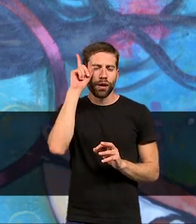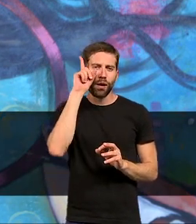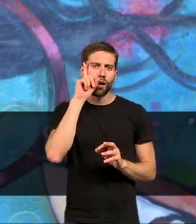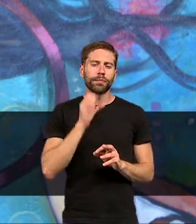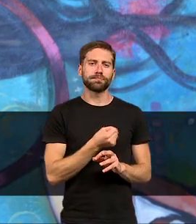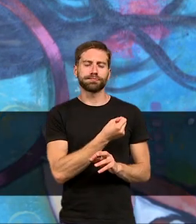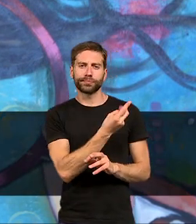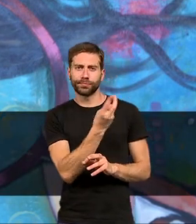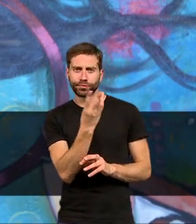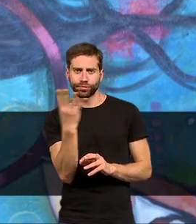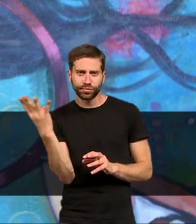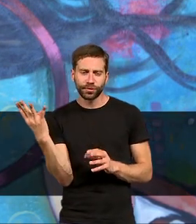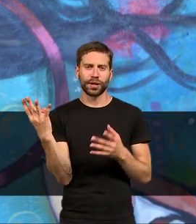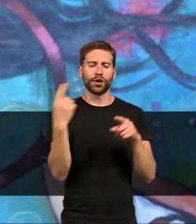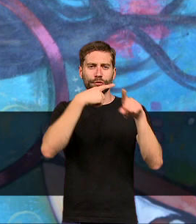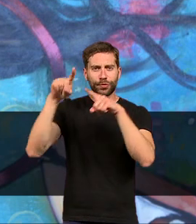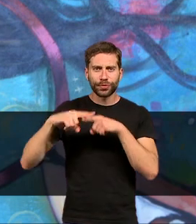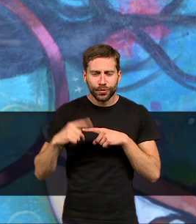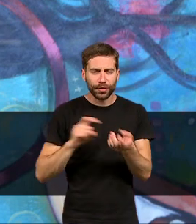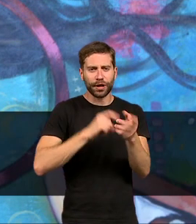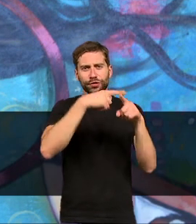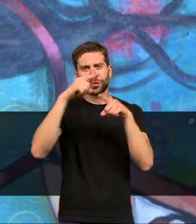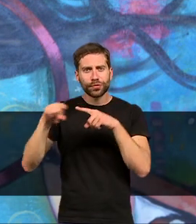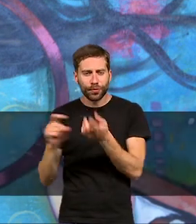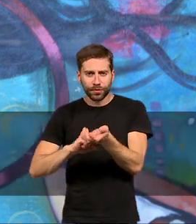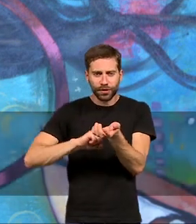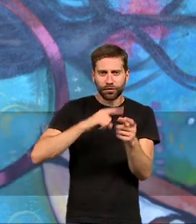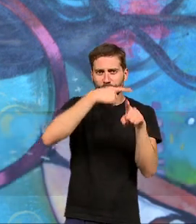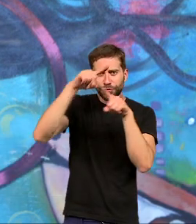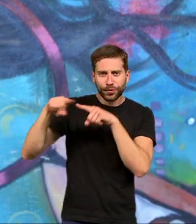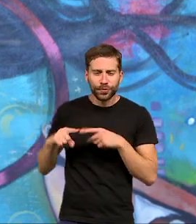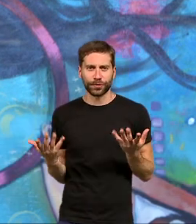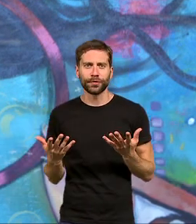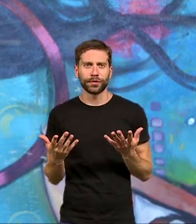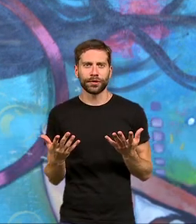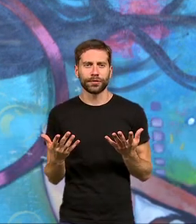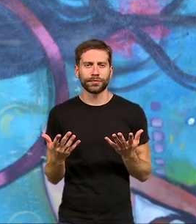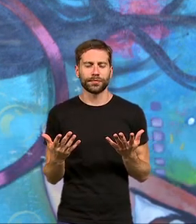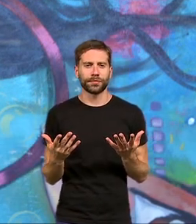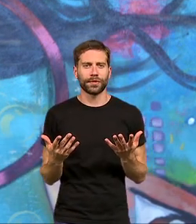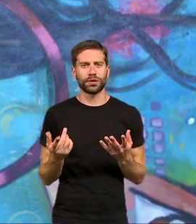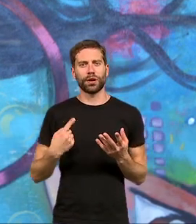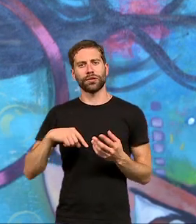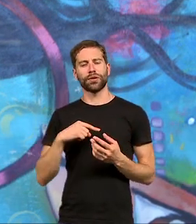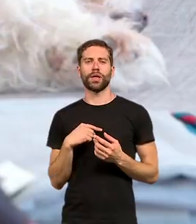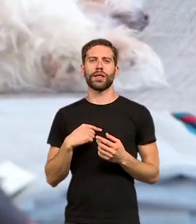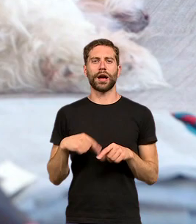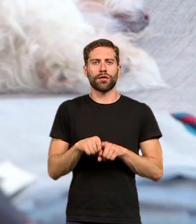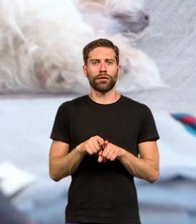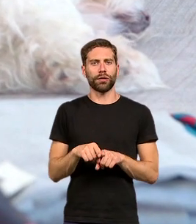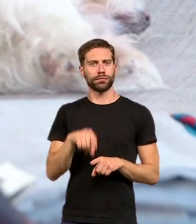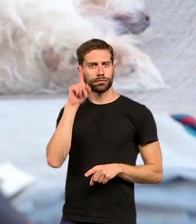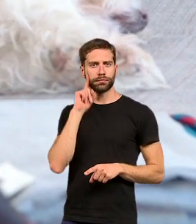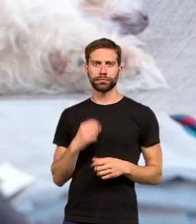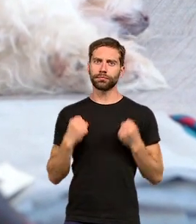várias mulheres diferentes e até de várias etnias e várias personalidades diferentes, vamos nos afirmando enquanto